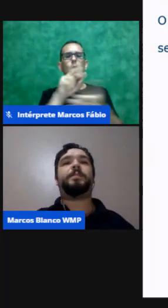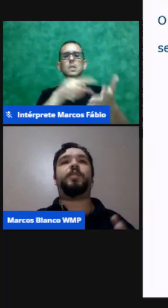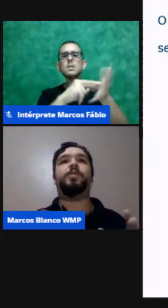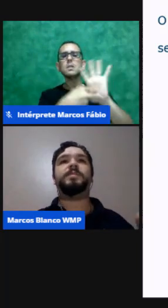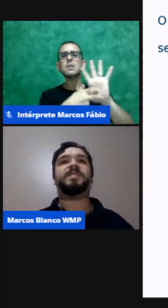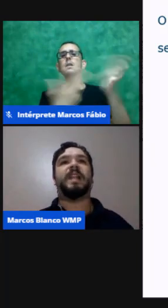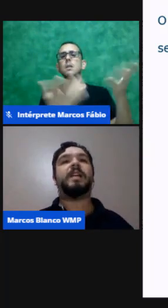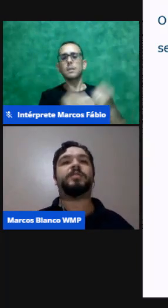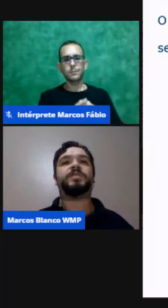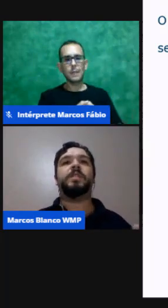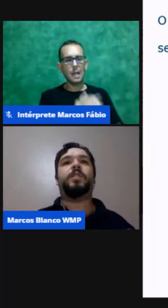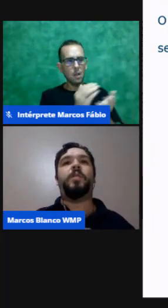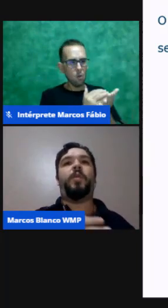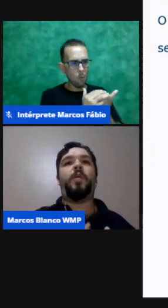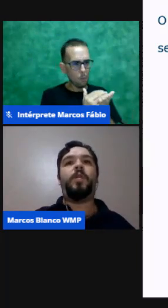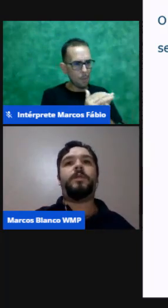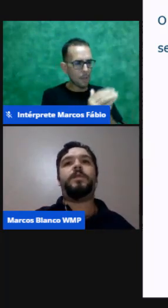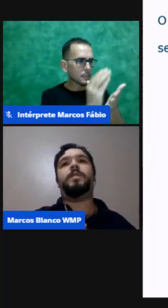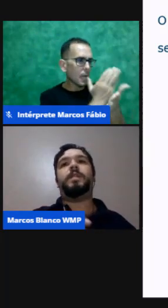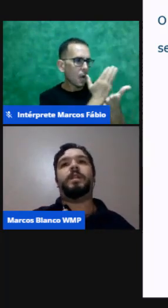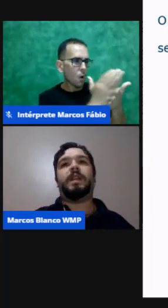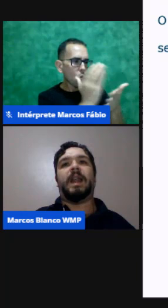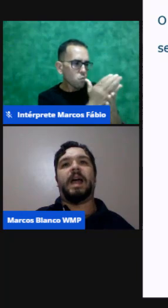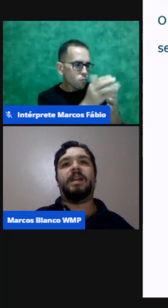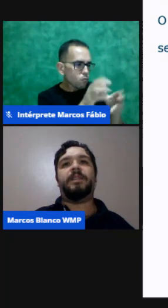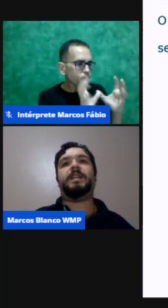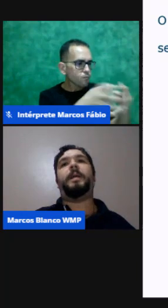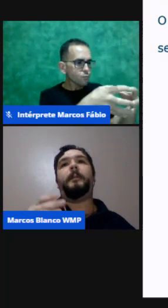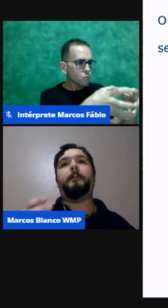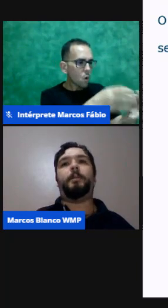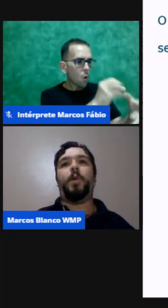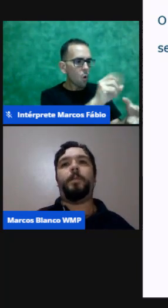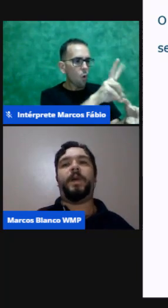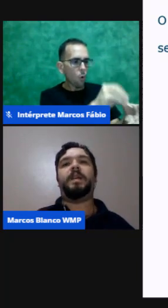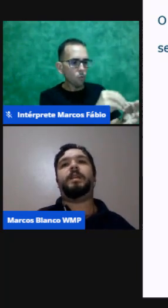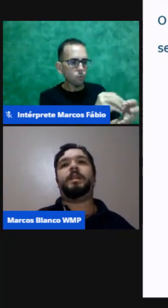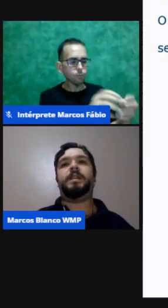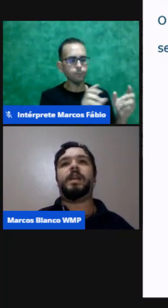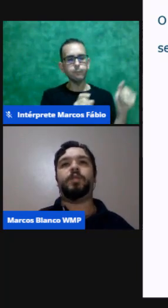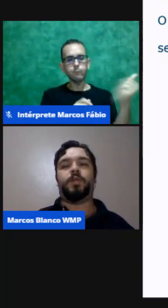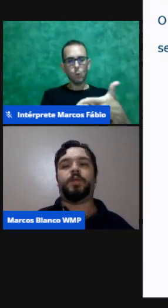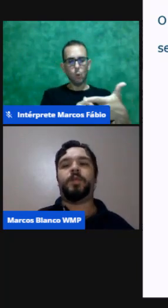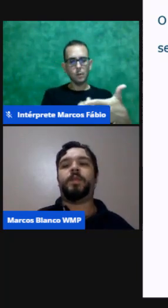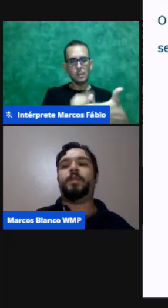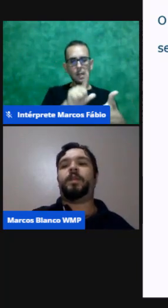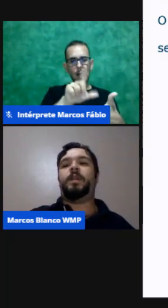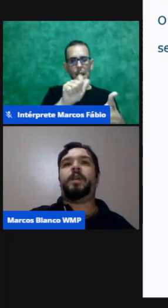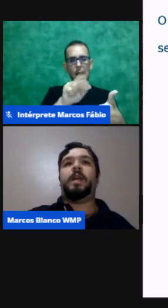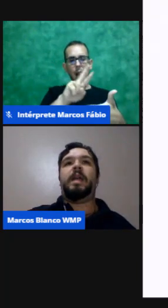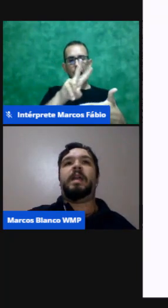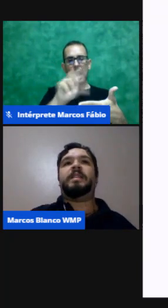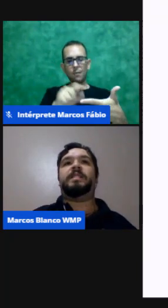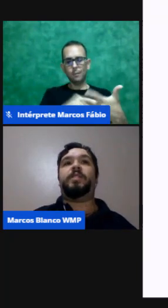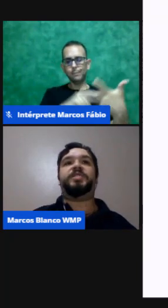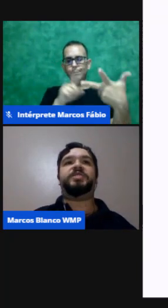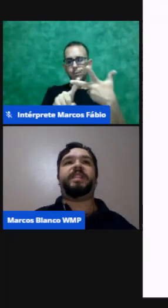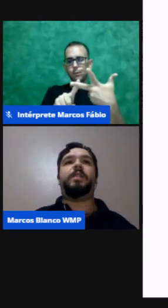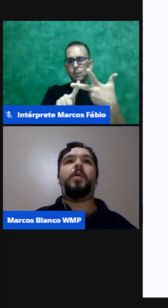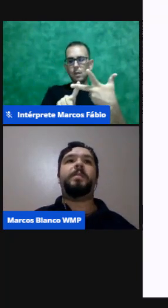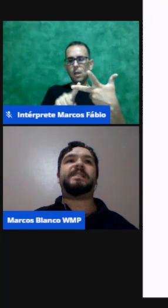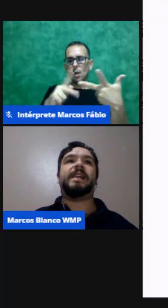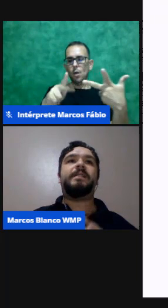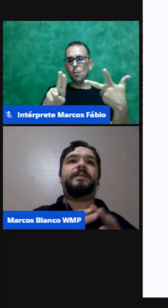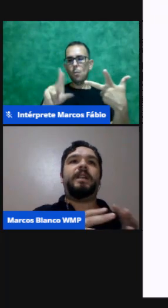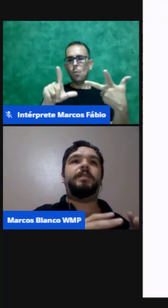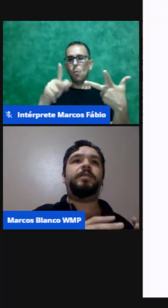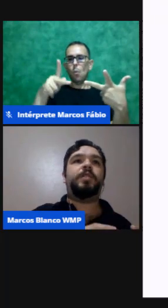que eles vão passar por alguns estágios, como ovo, larva, pupa e adulto. Então, a gente